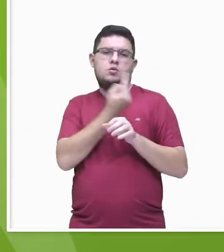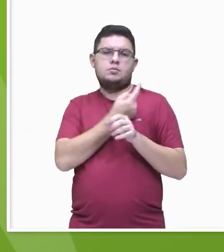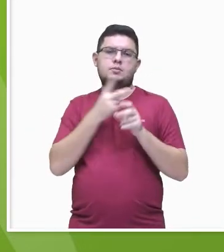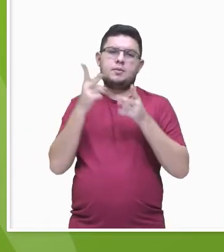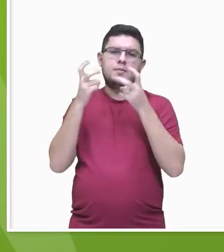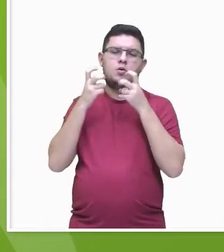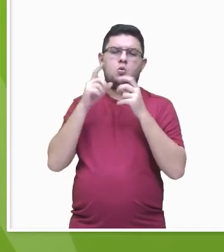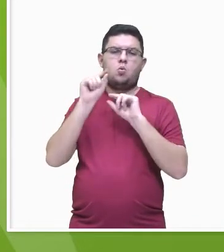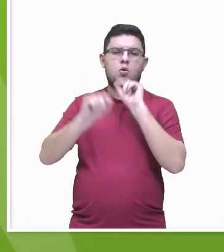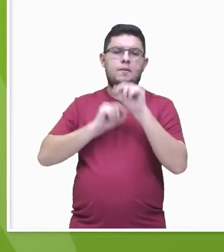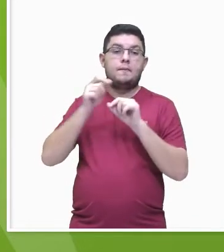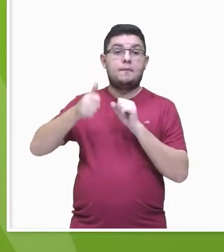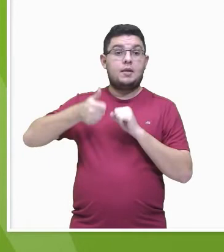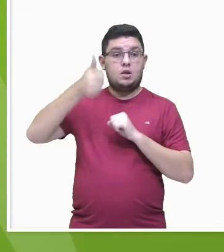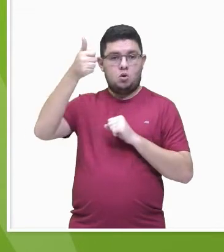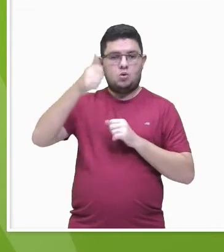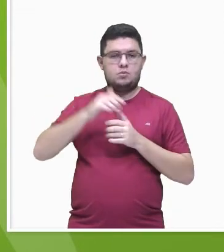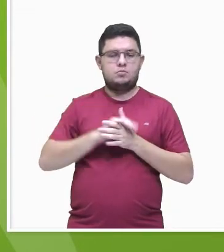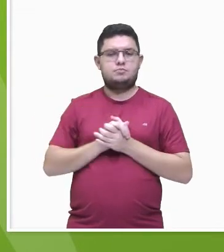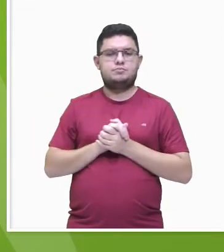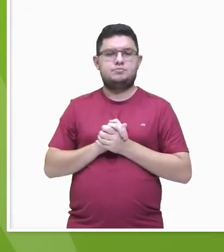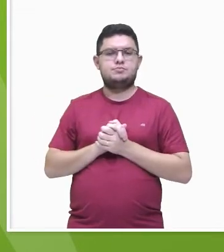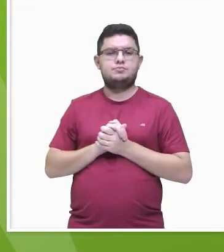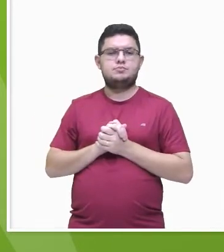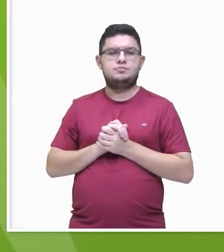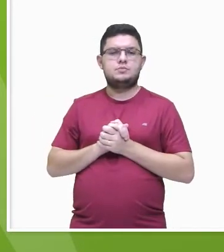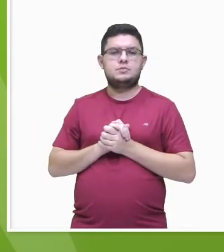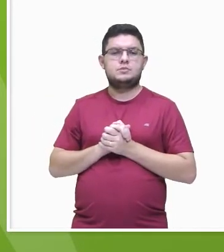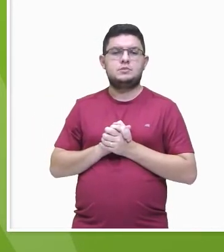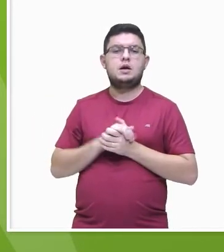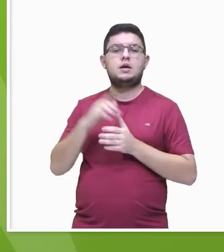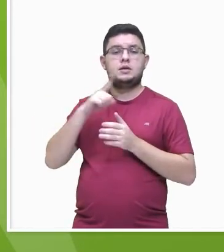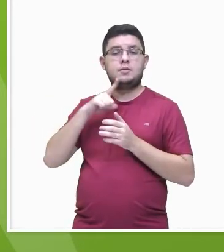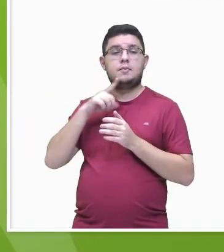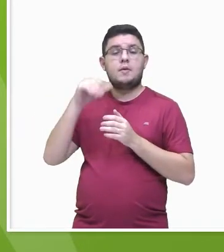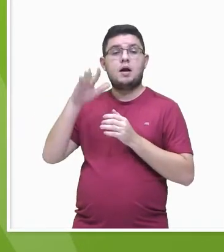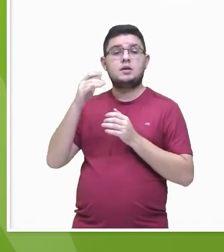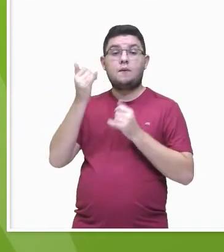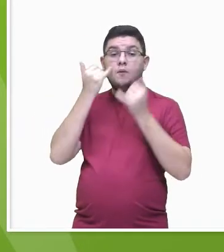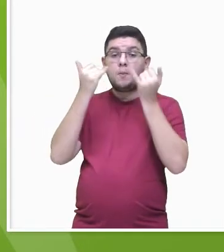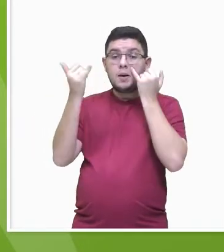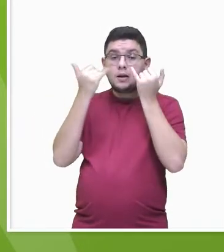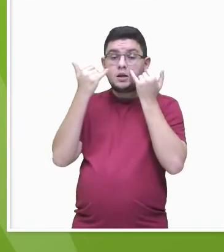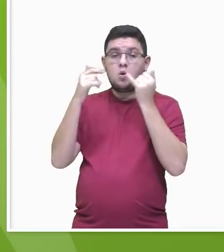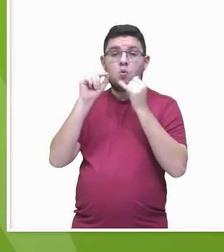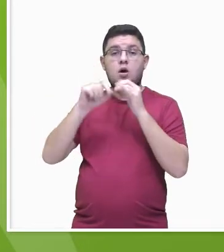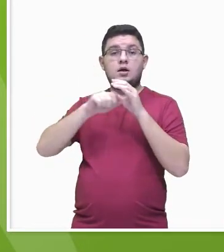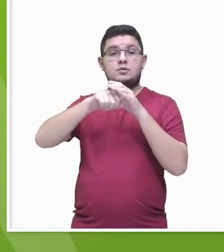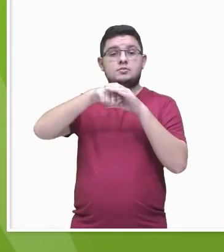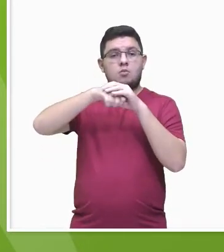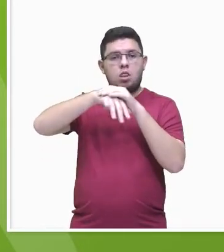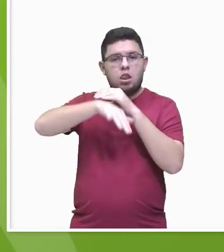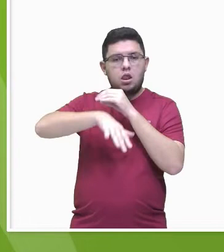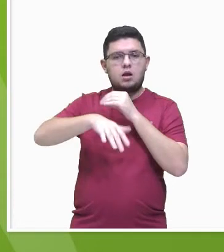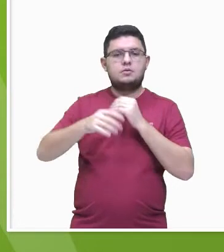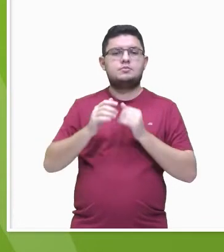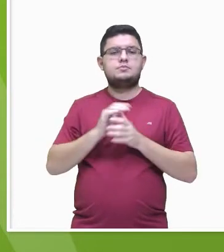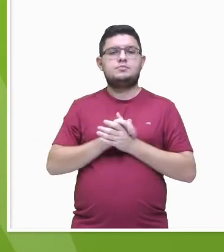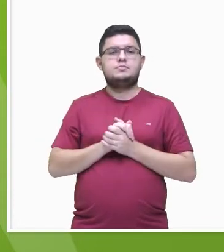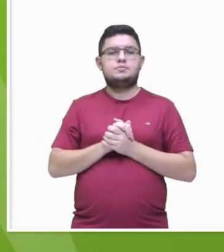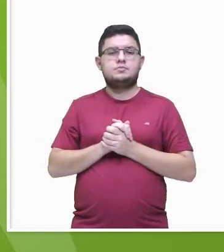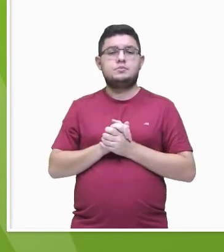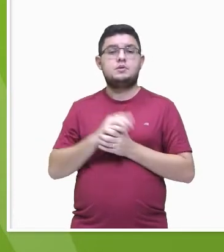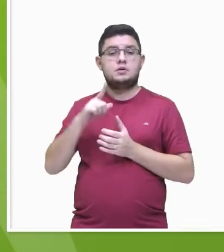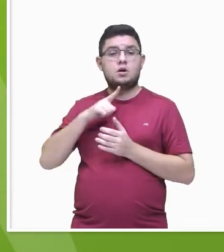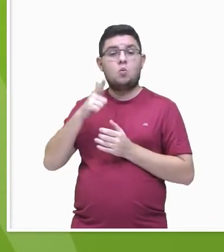e mais informações agora quanto à excreção. Então, olha aí, temos uma outra imagem do ouriço, como eu falei, né,